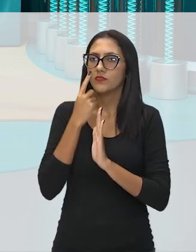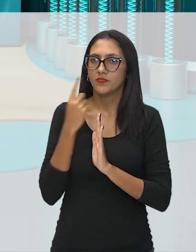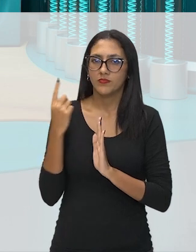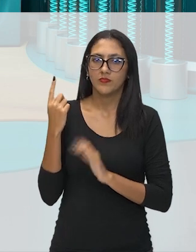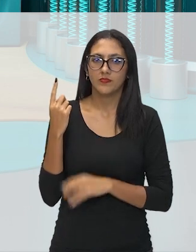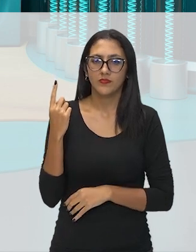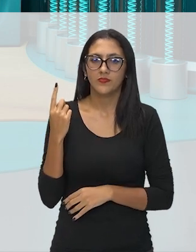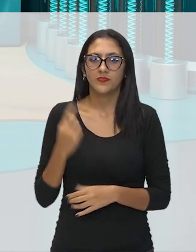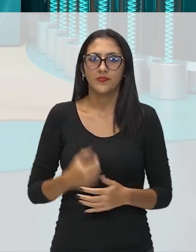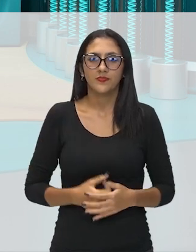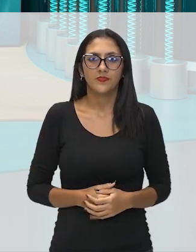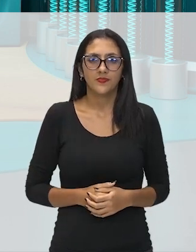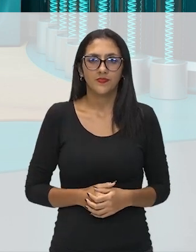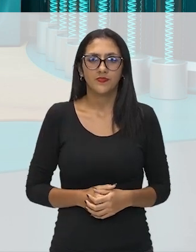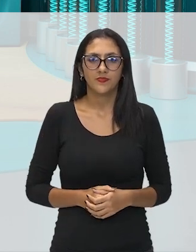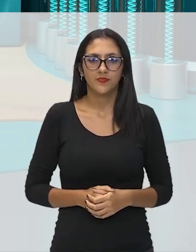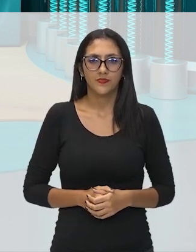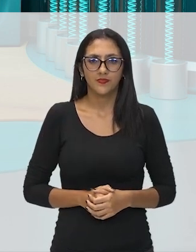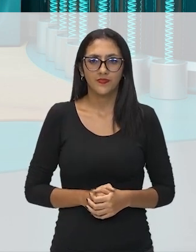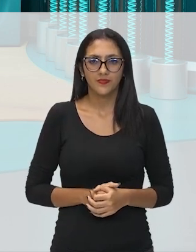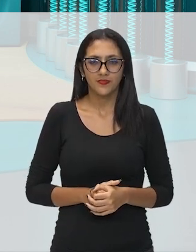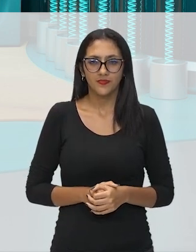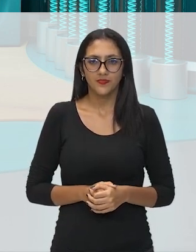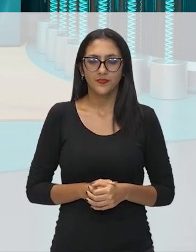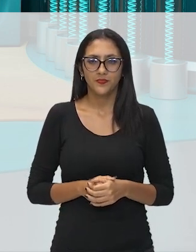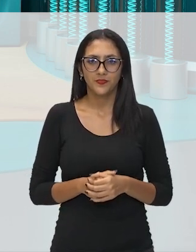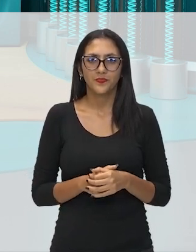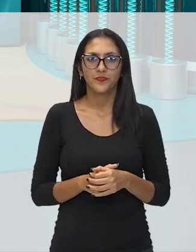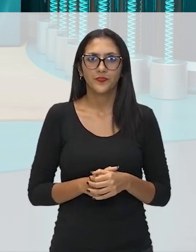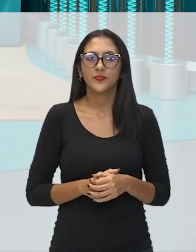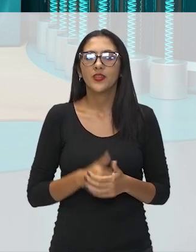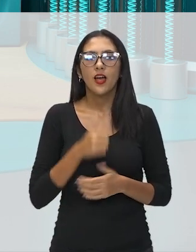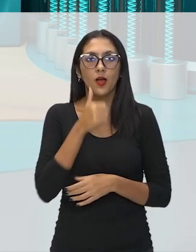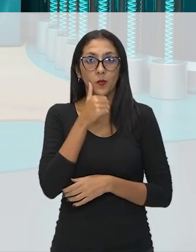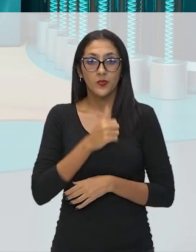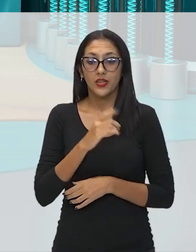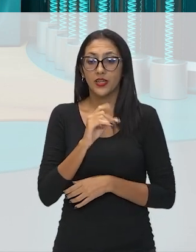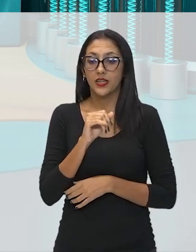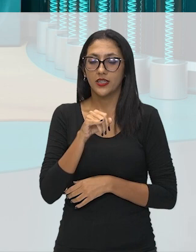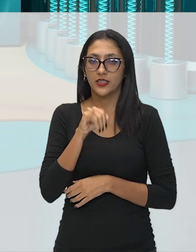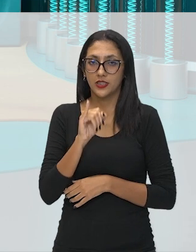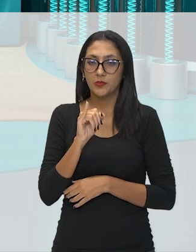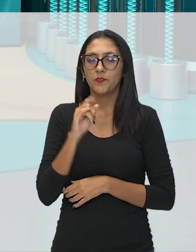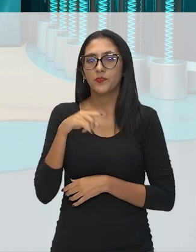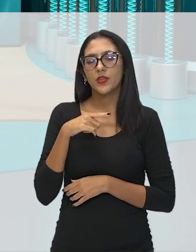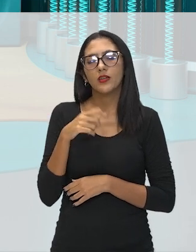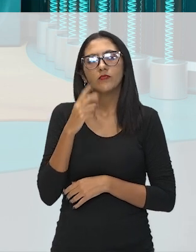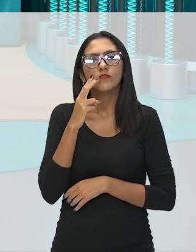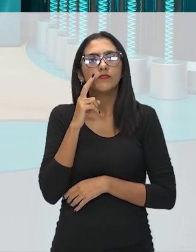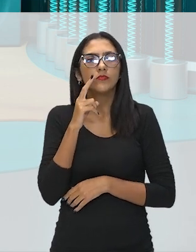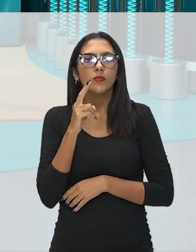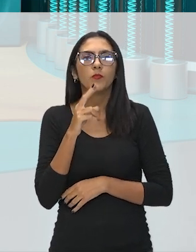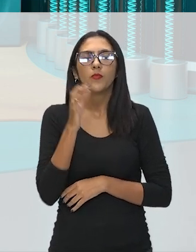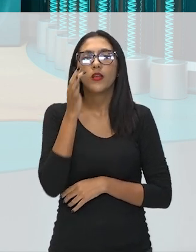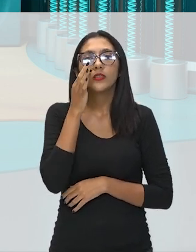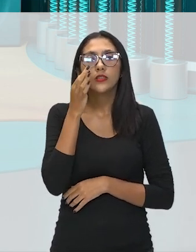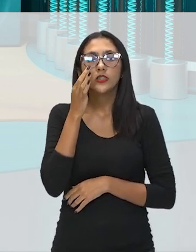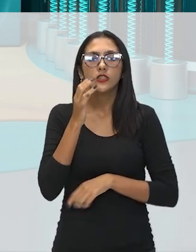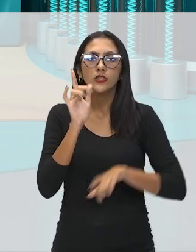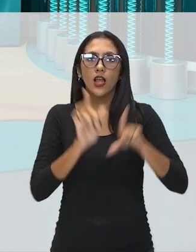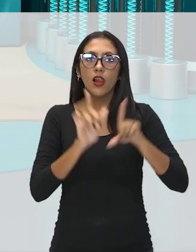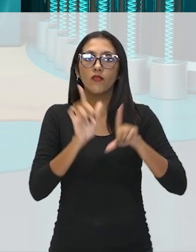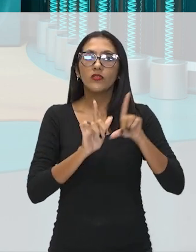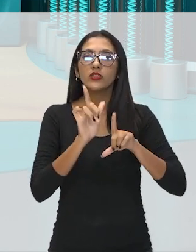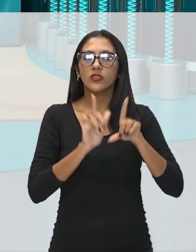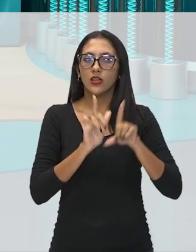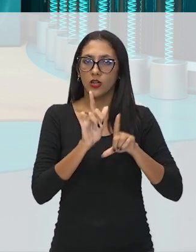when Victoria rang the doorbell. Então a Dani estava assistindo TV quando a Vitória tocou a campainha. Tem duas